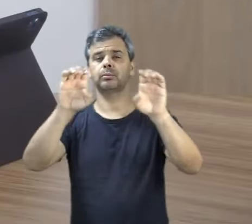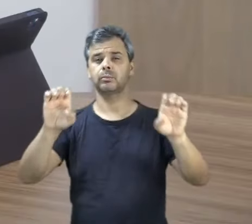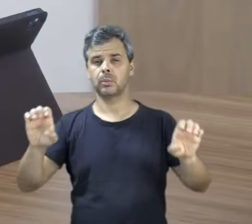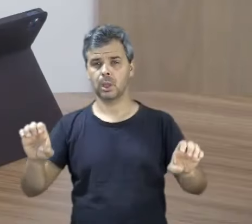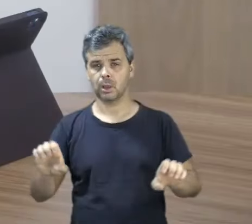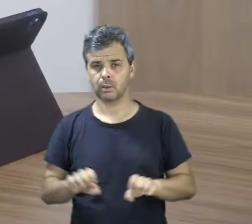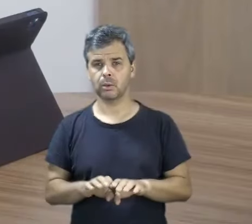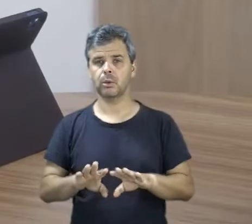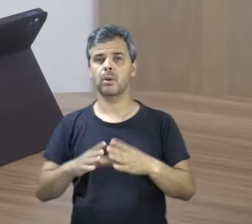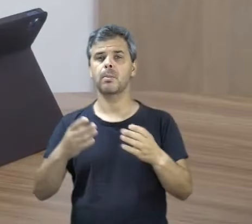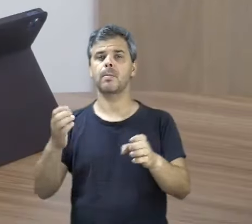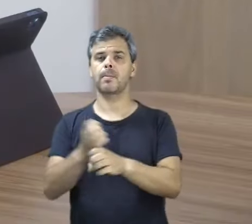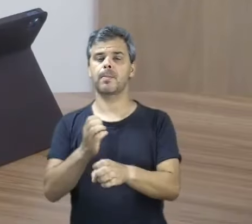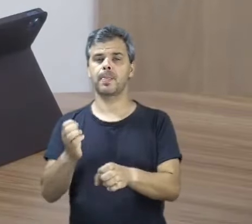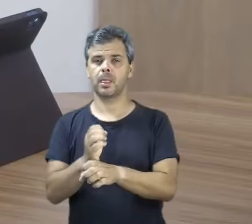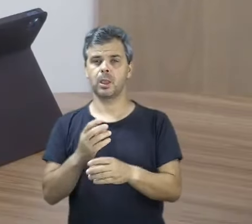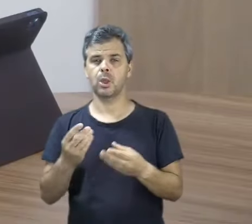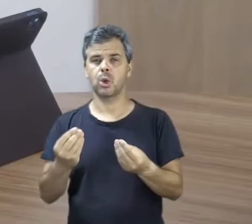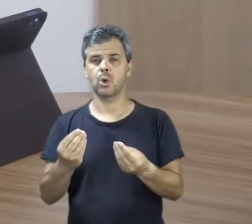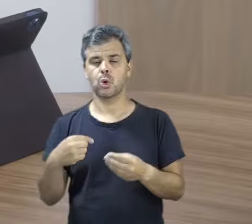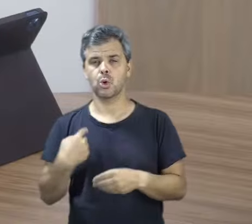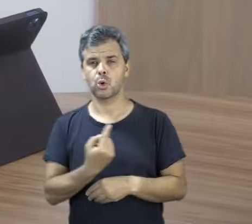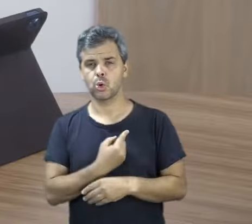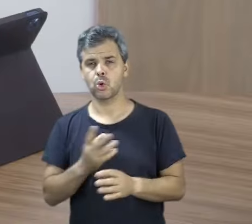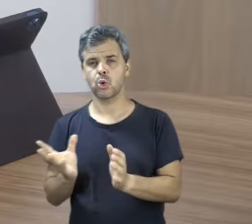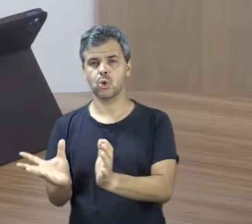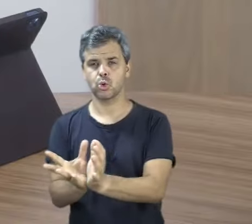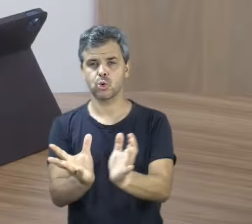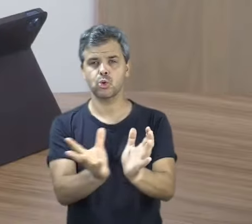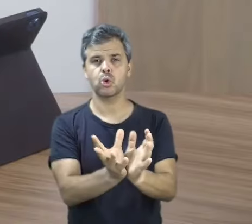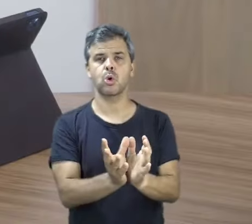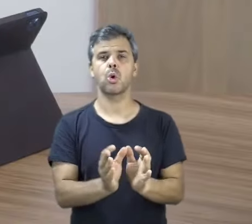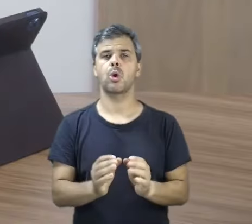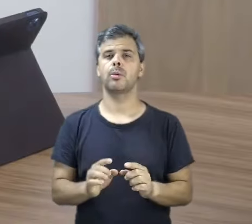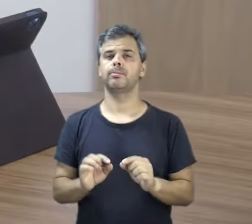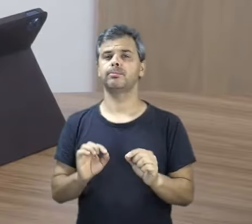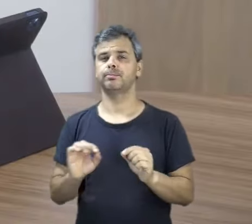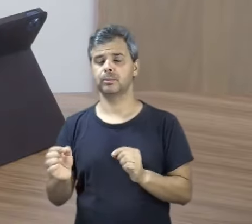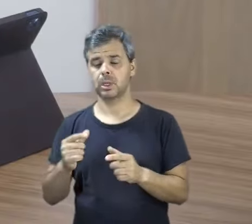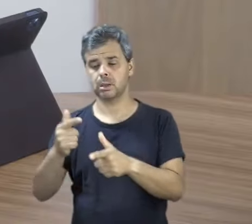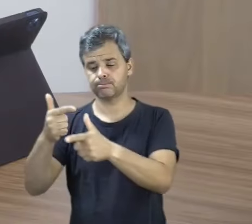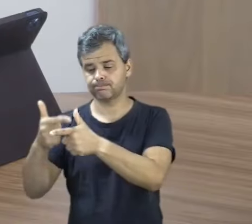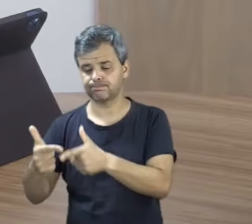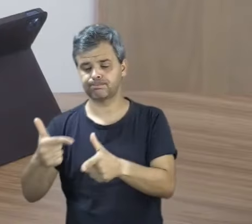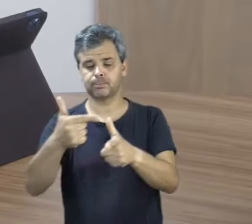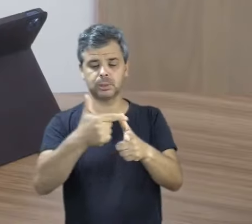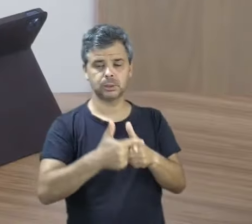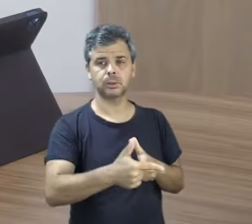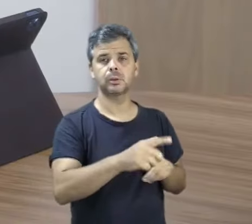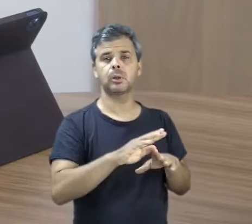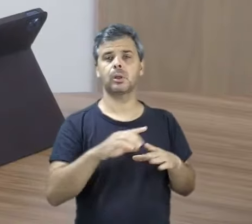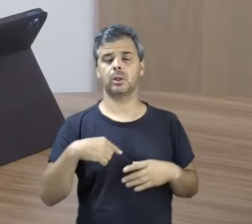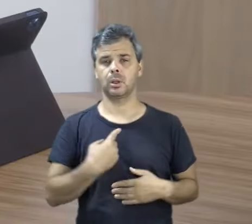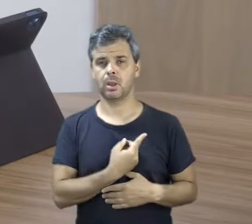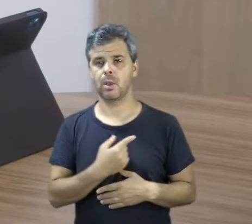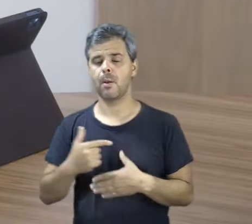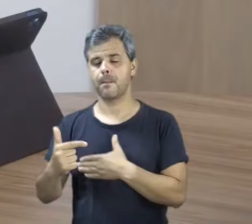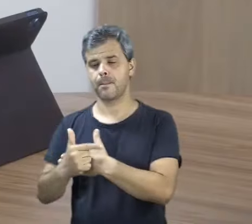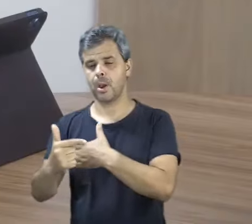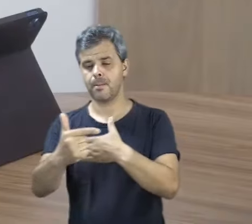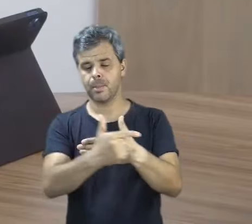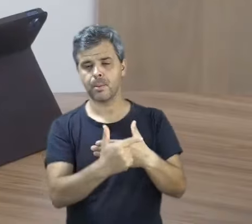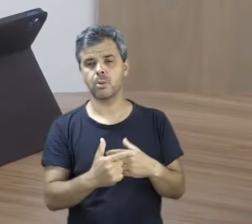passo a passo de construção, de como as nossas subcomissões estavam dividida, como a gente estava atuando